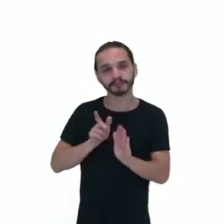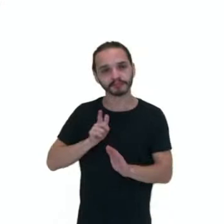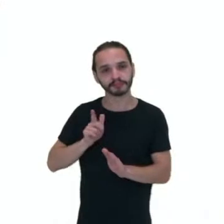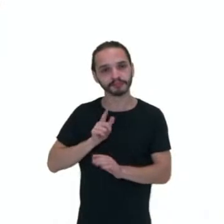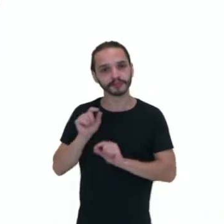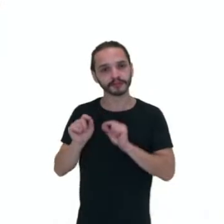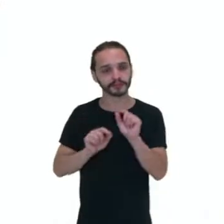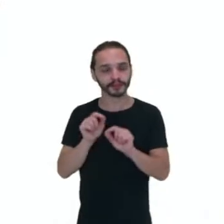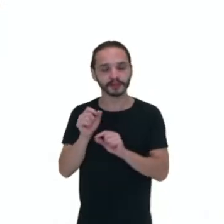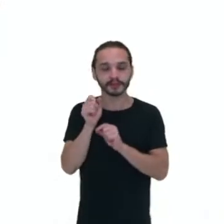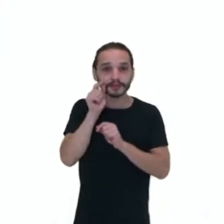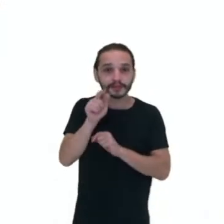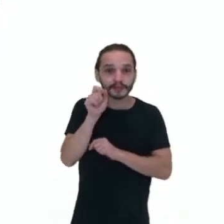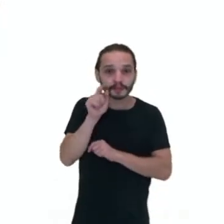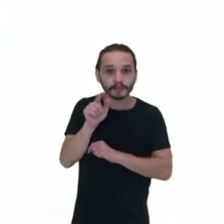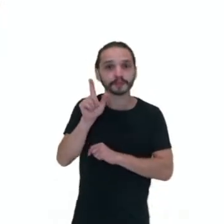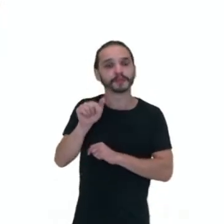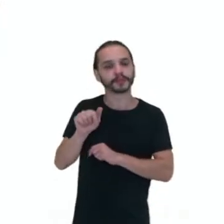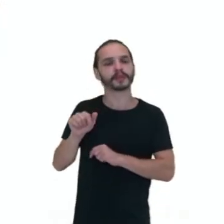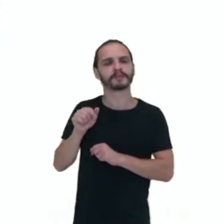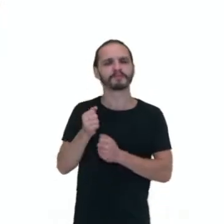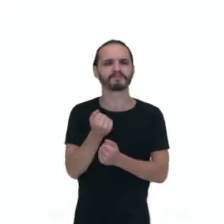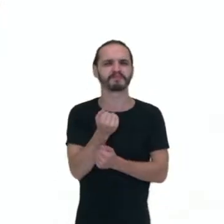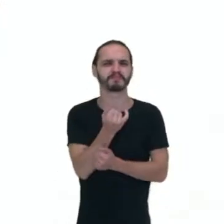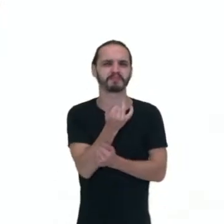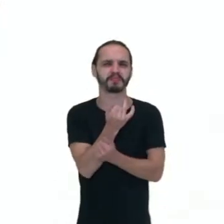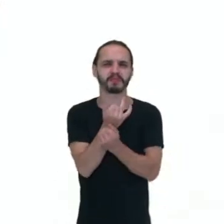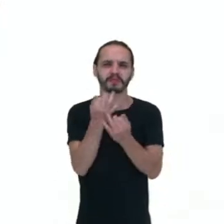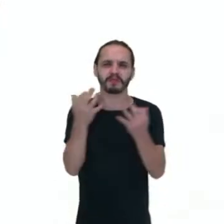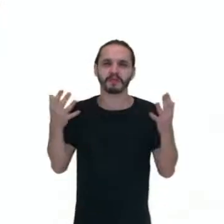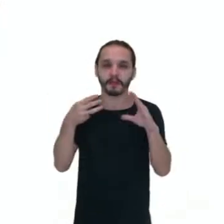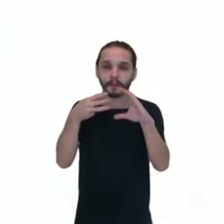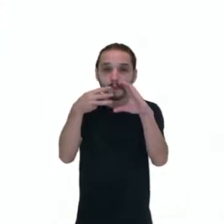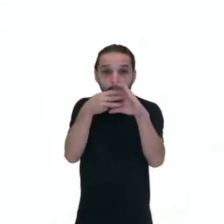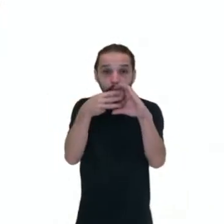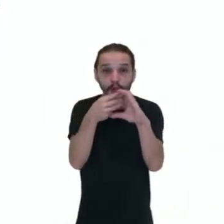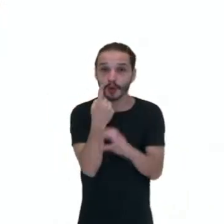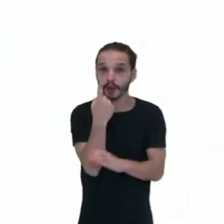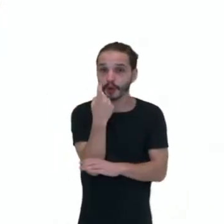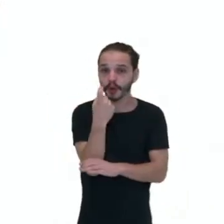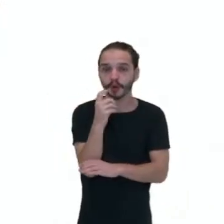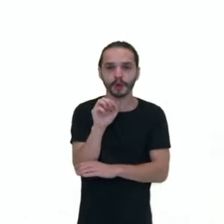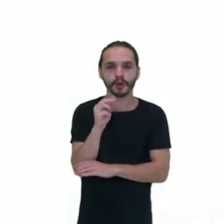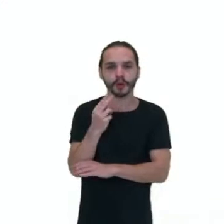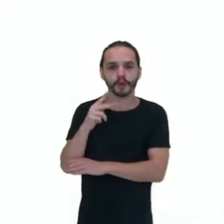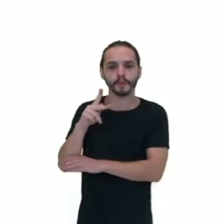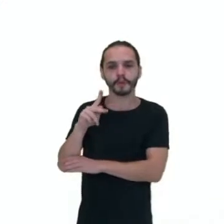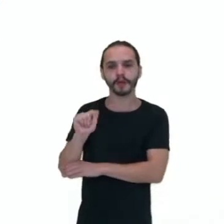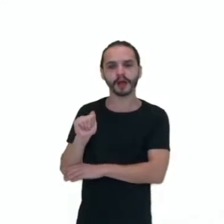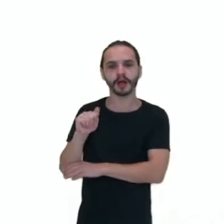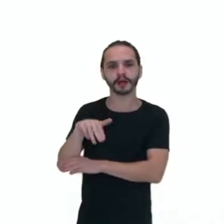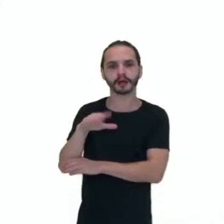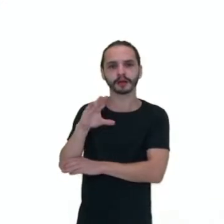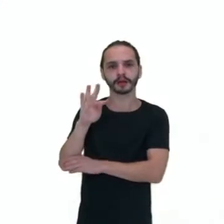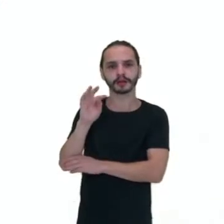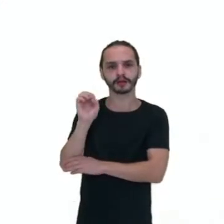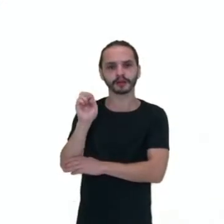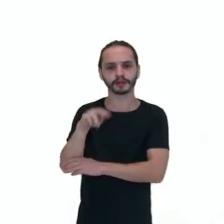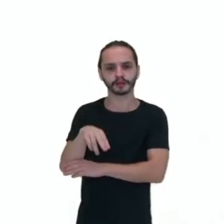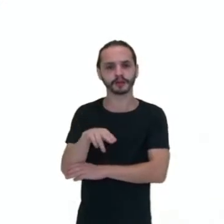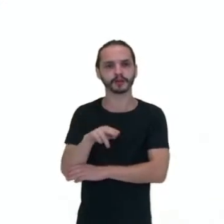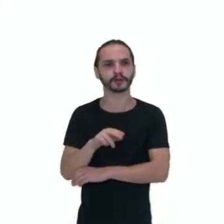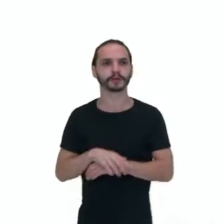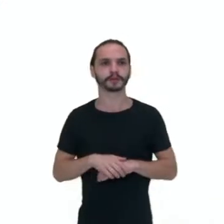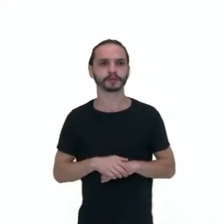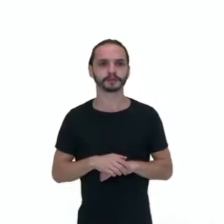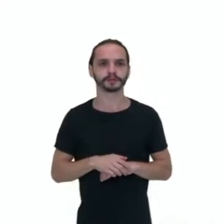azul fluorescente é provocado por bilhões de águas unicelulares ou plânctons vegetais, chamado